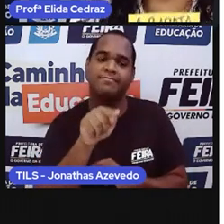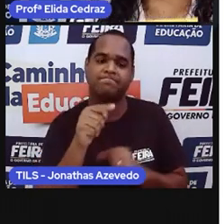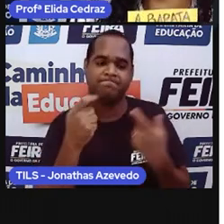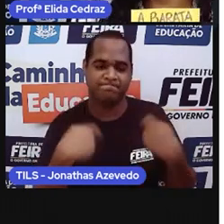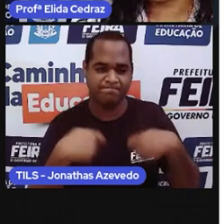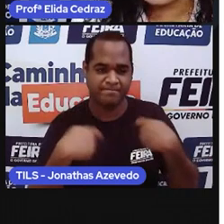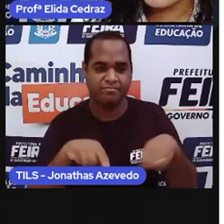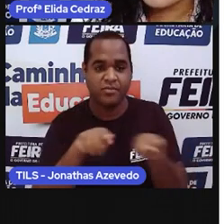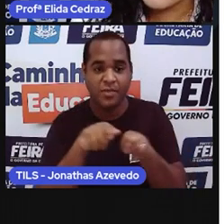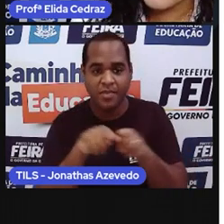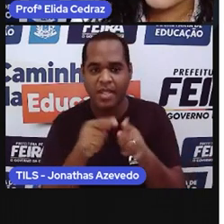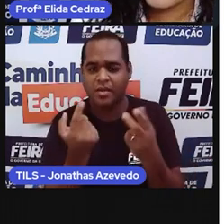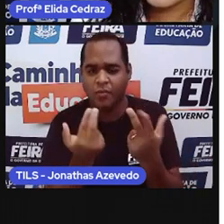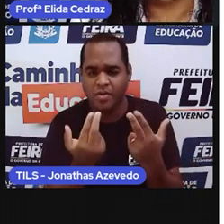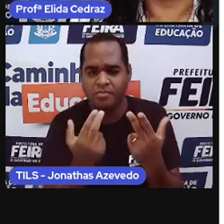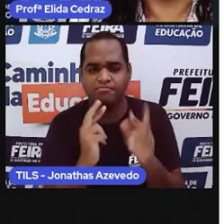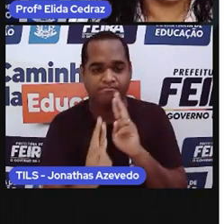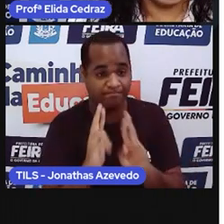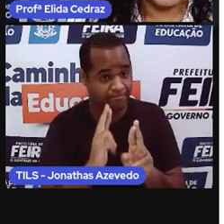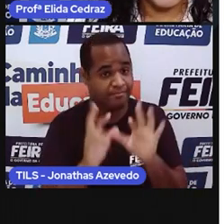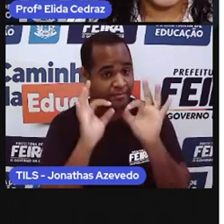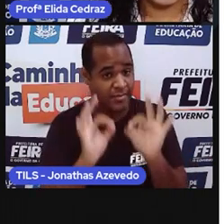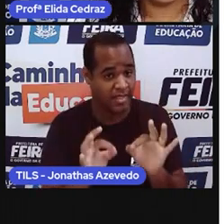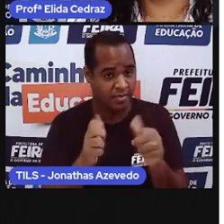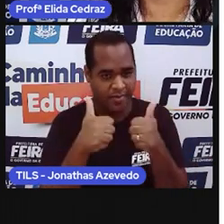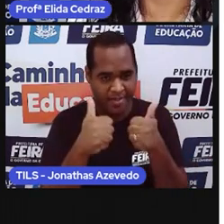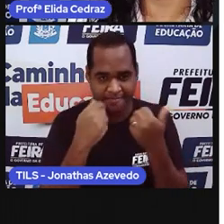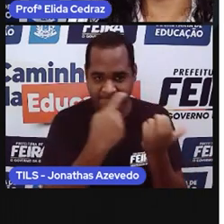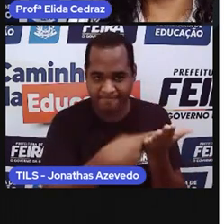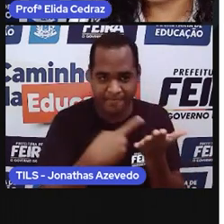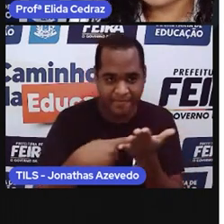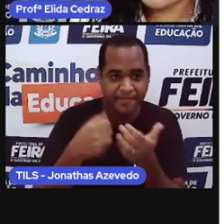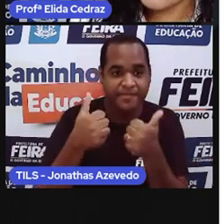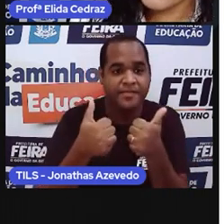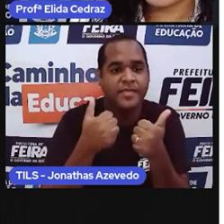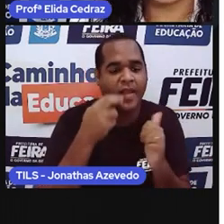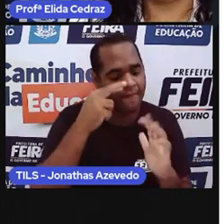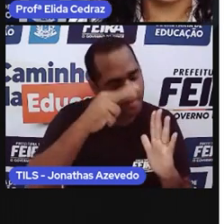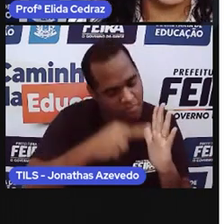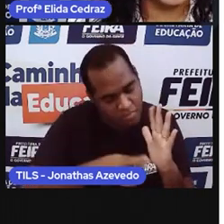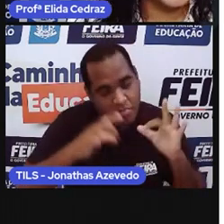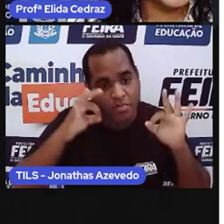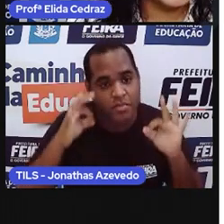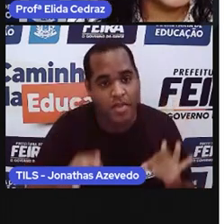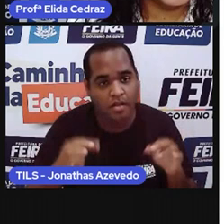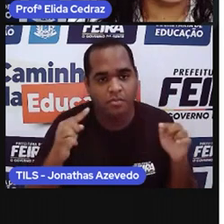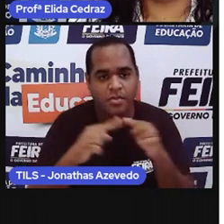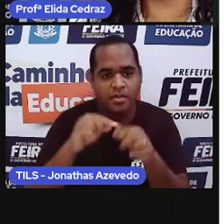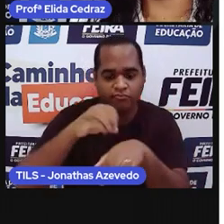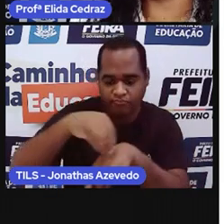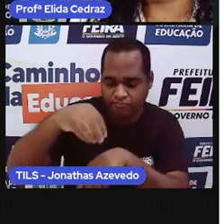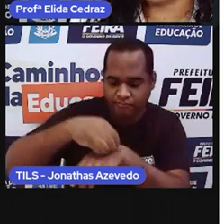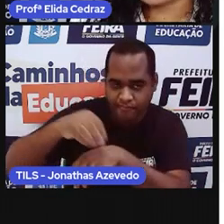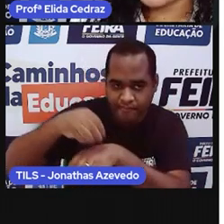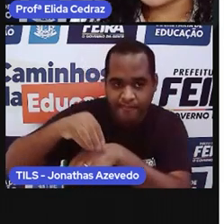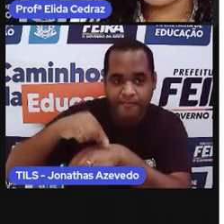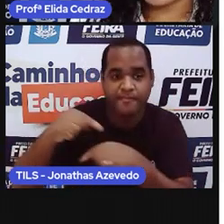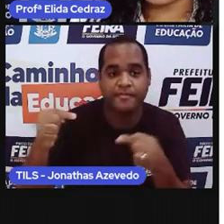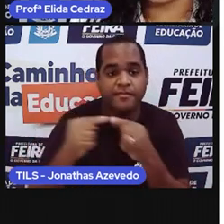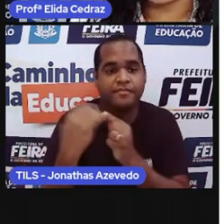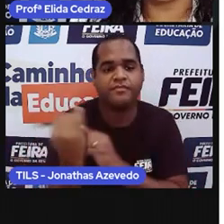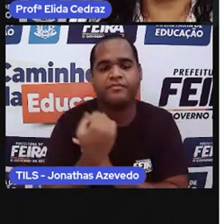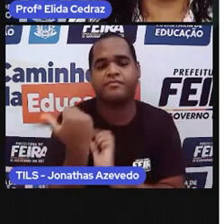essa mesma atividade aí. Combinado? Lê direitinho lá no caderno de orientações, porque a